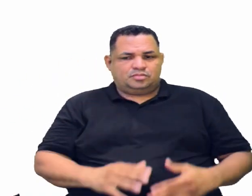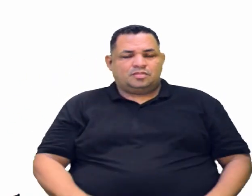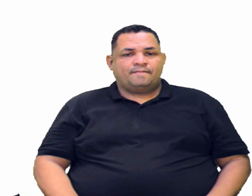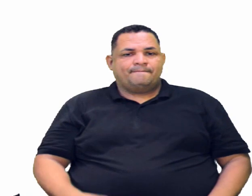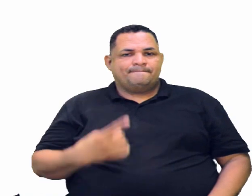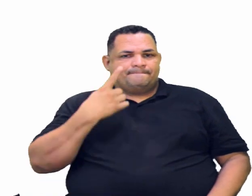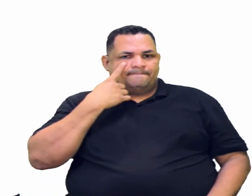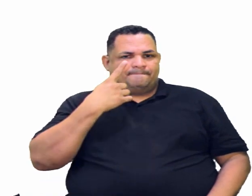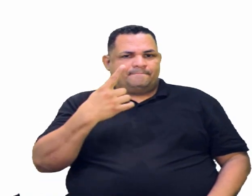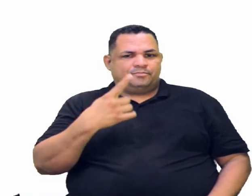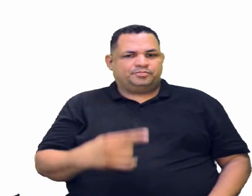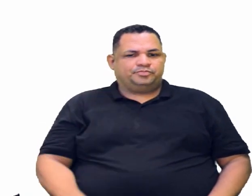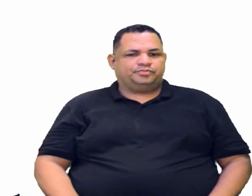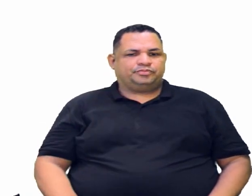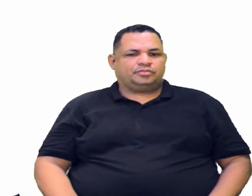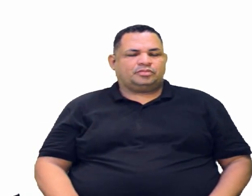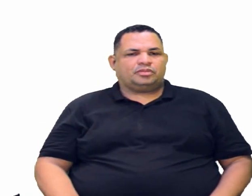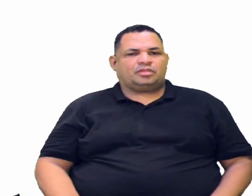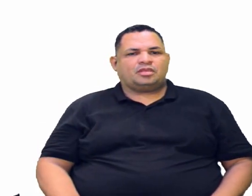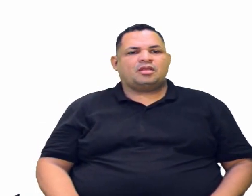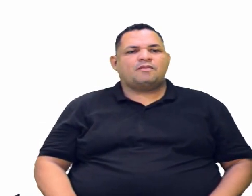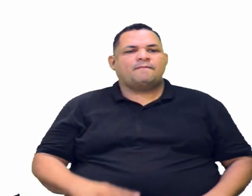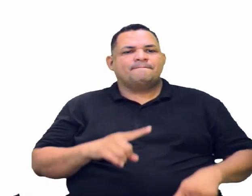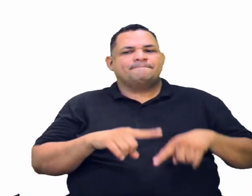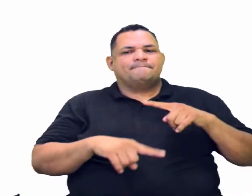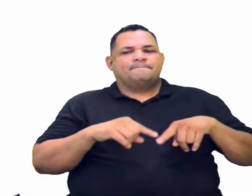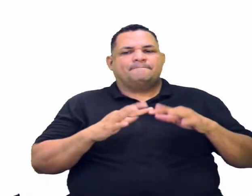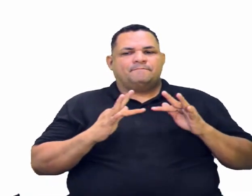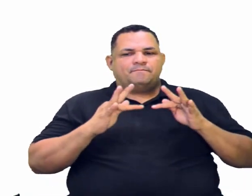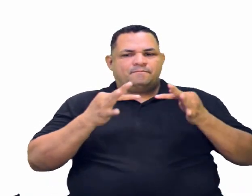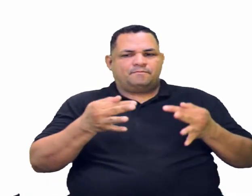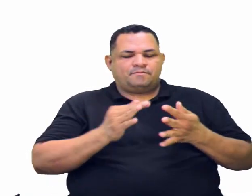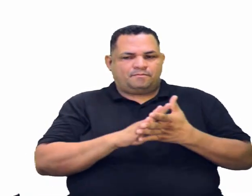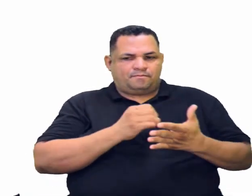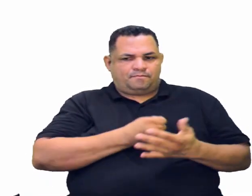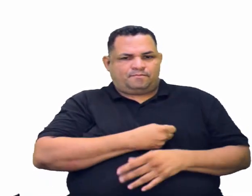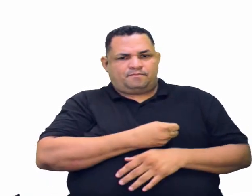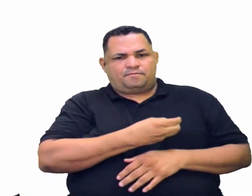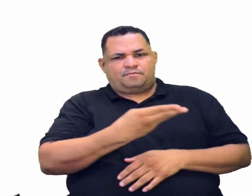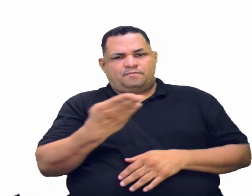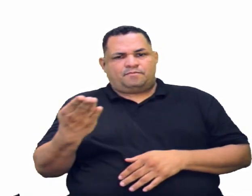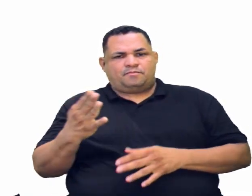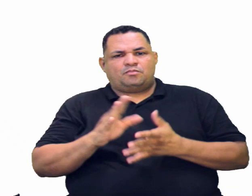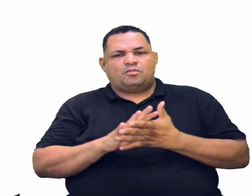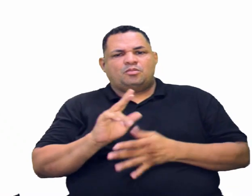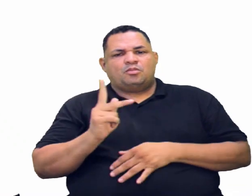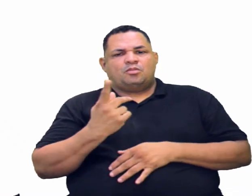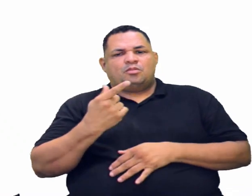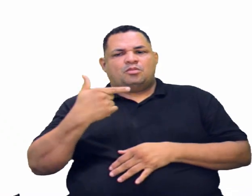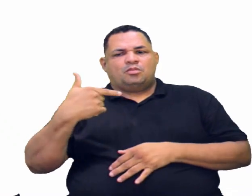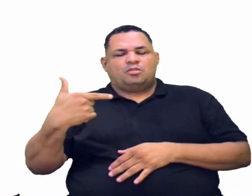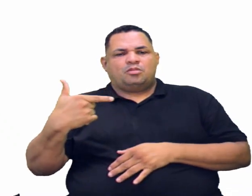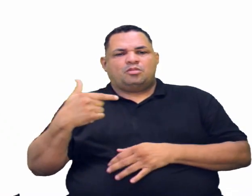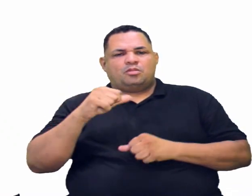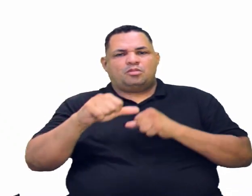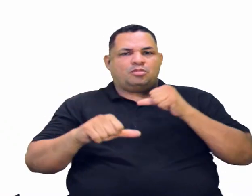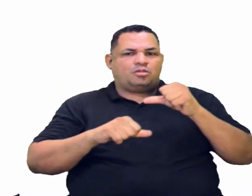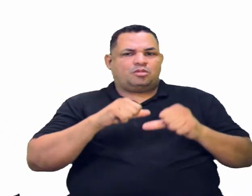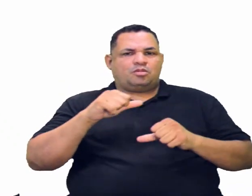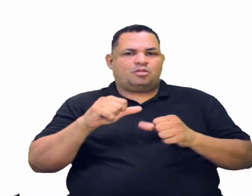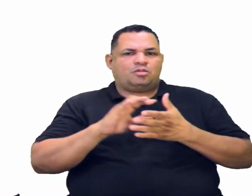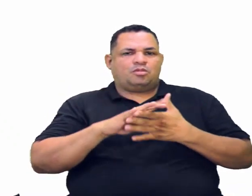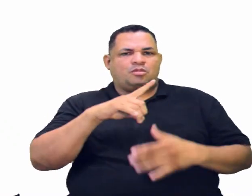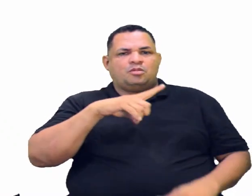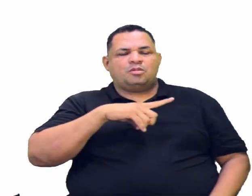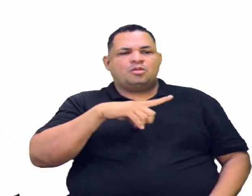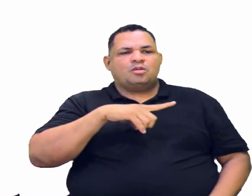Observe que no produto final, a quantidade de hidrogênios dentro da nossa molécula mudou. Aqui